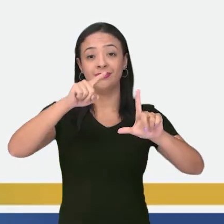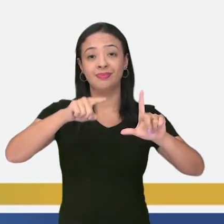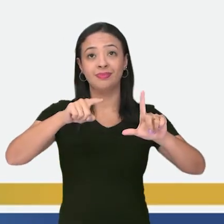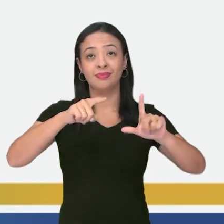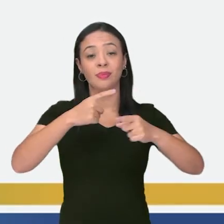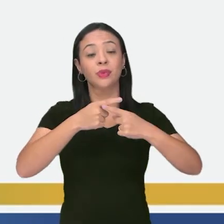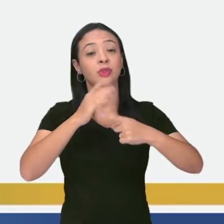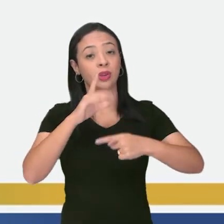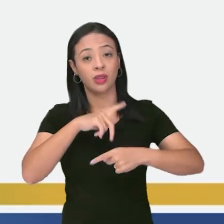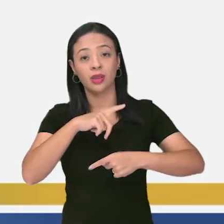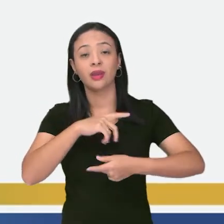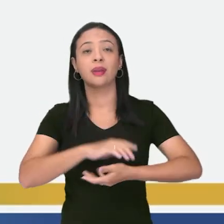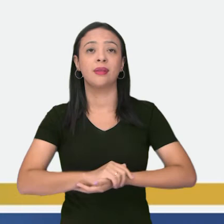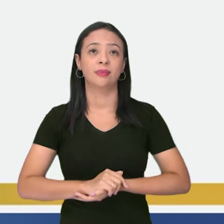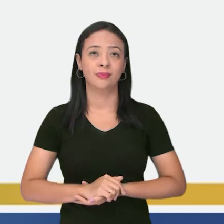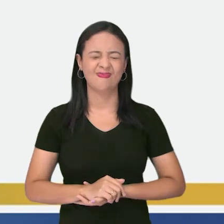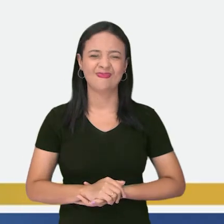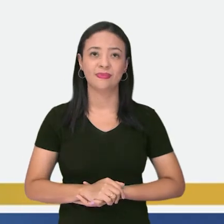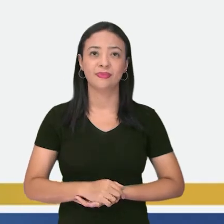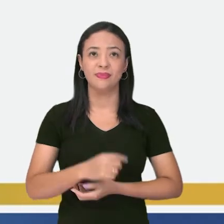que já temos.